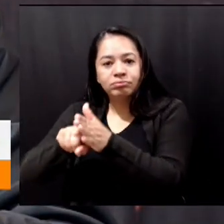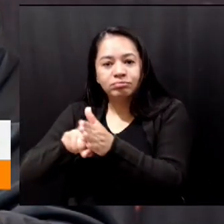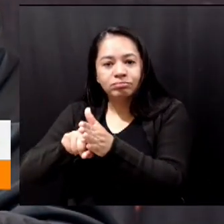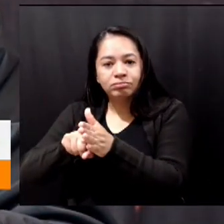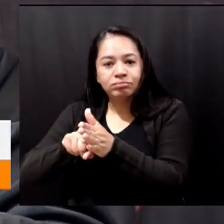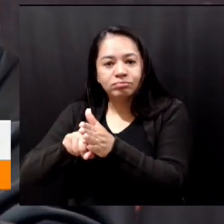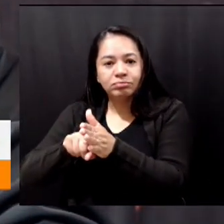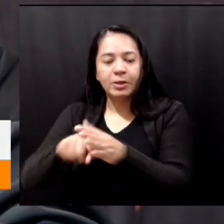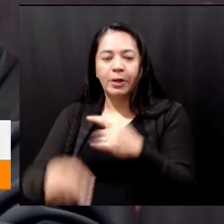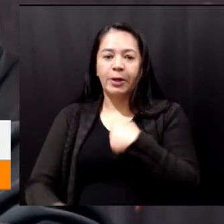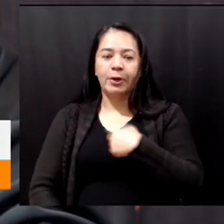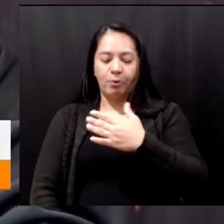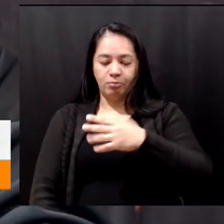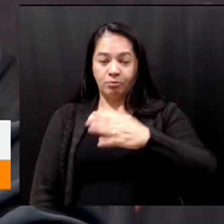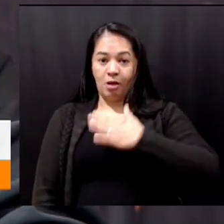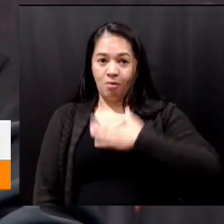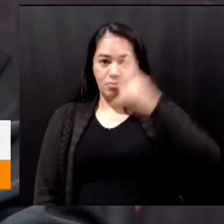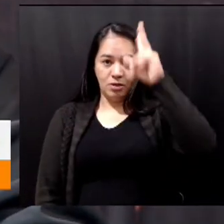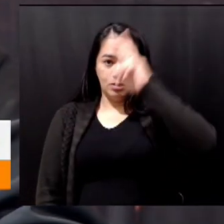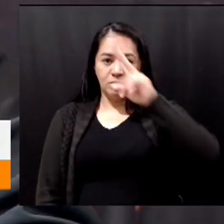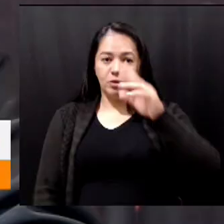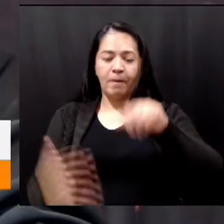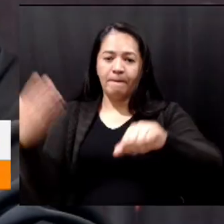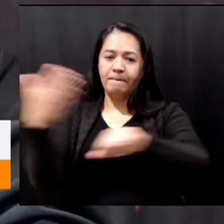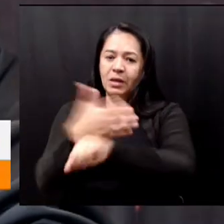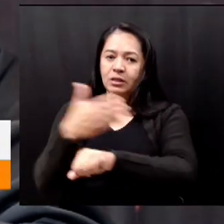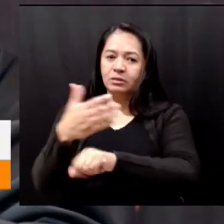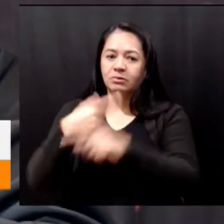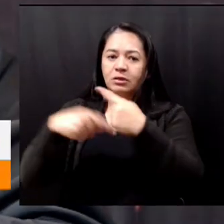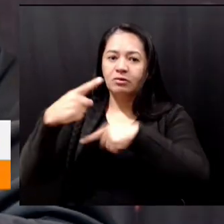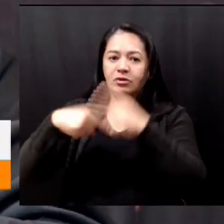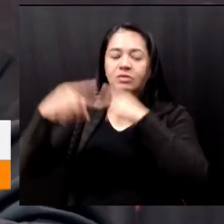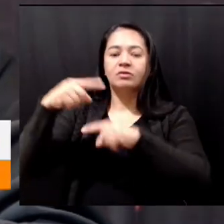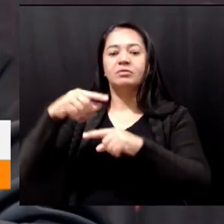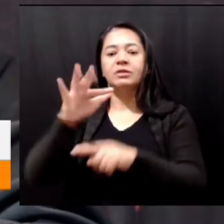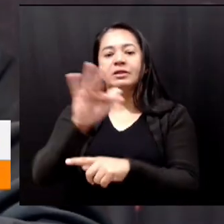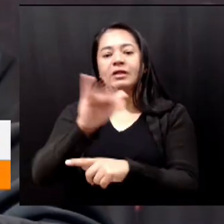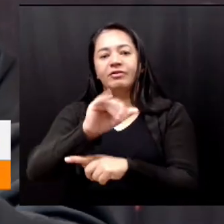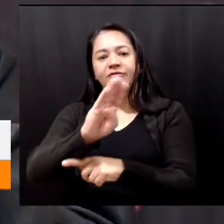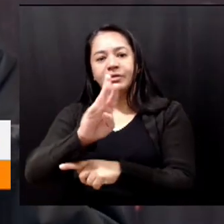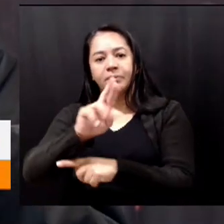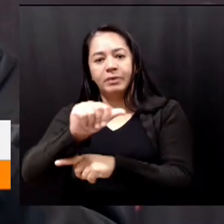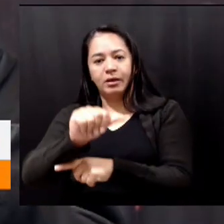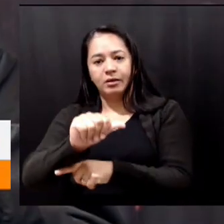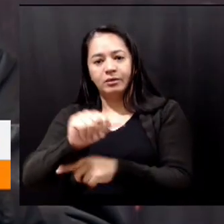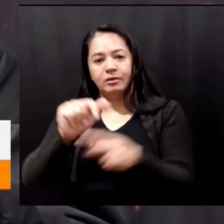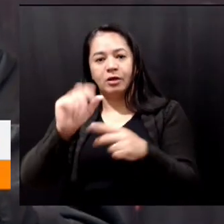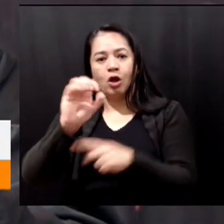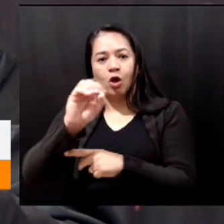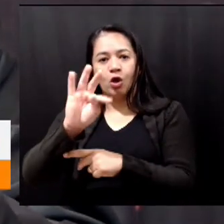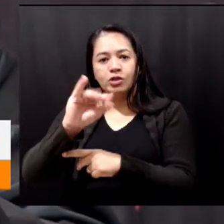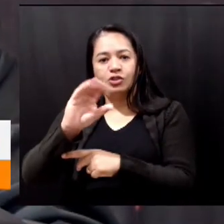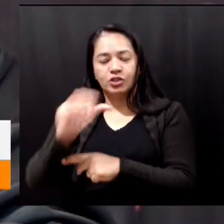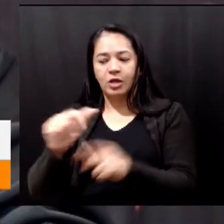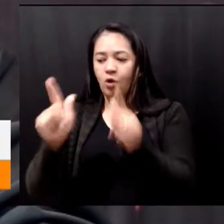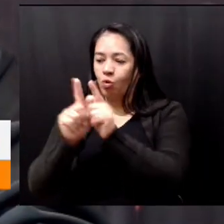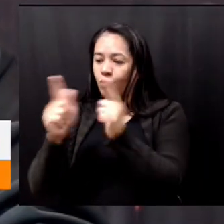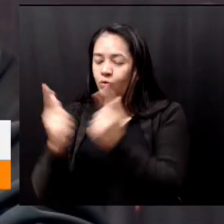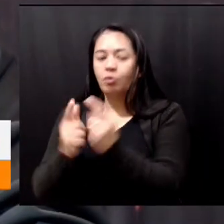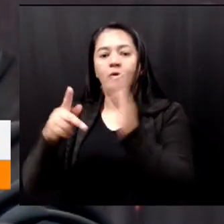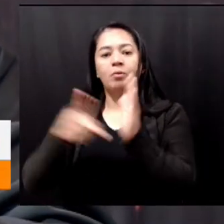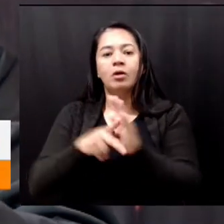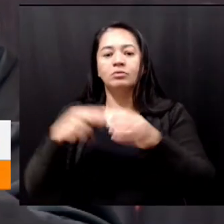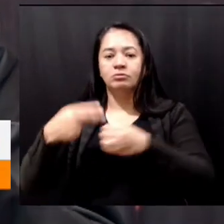história, participei de desenvolvimento da fibra ótica aqui em Campinas, né? Então era uma turma da Unicamp que tinha um viés empreendedor